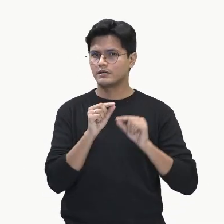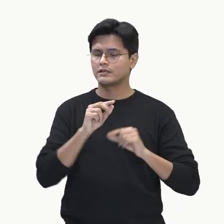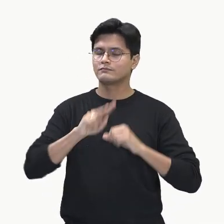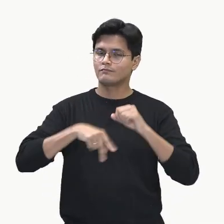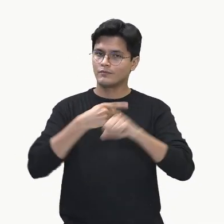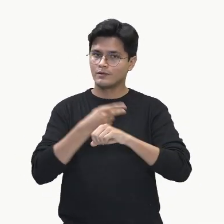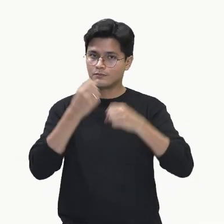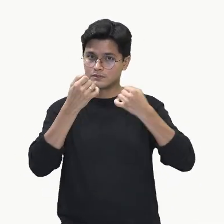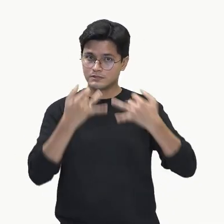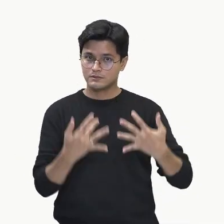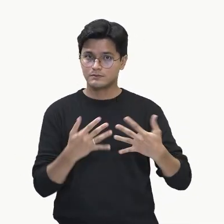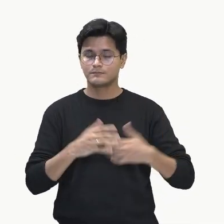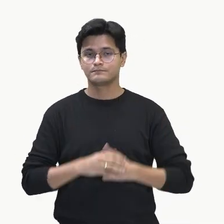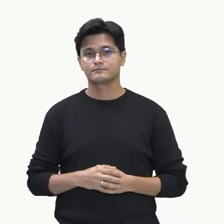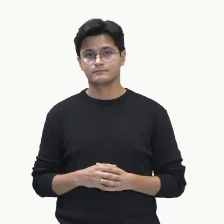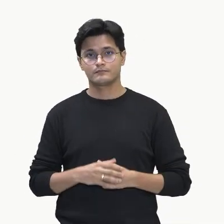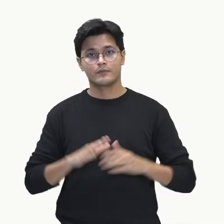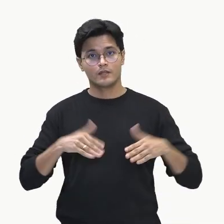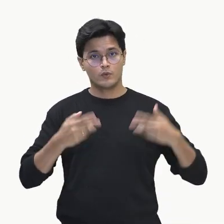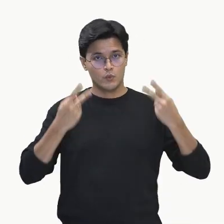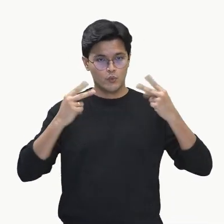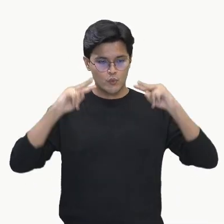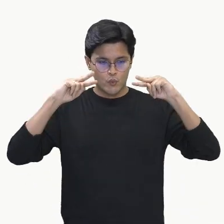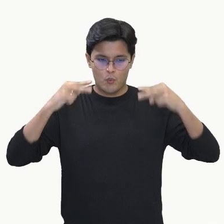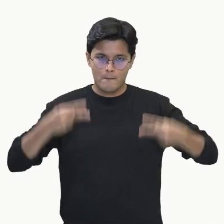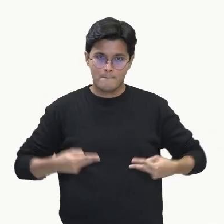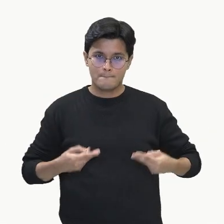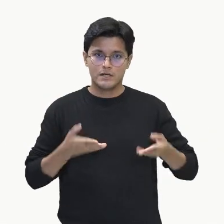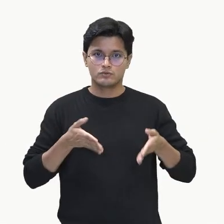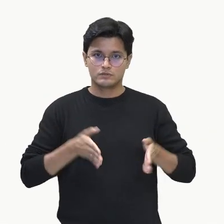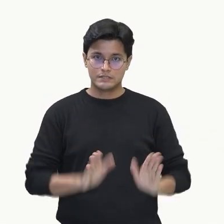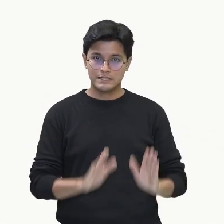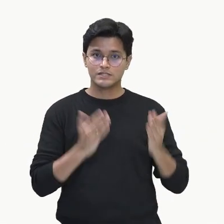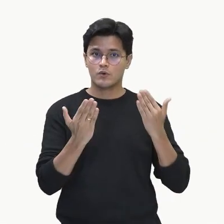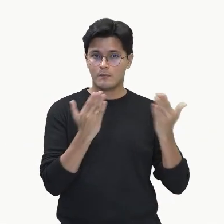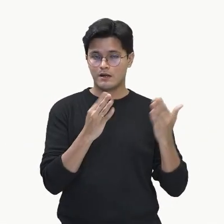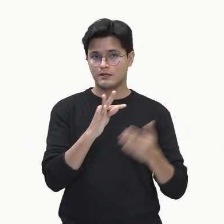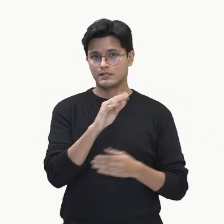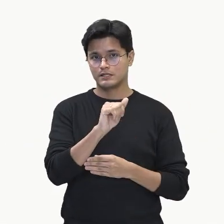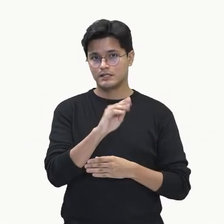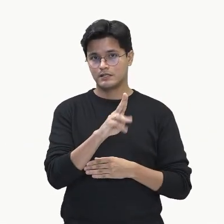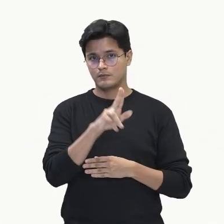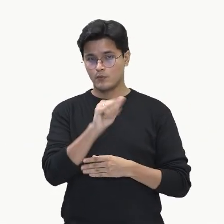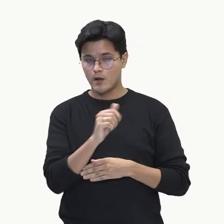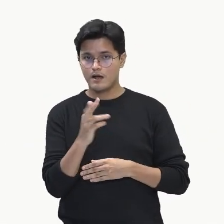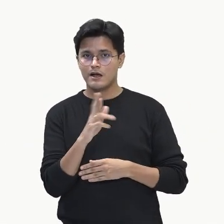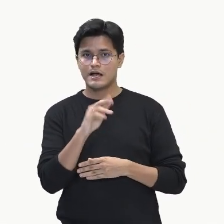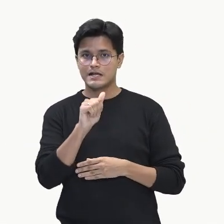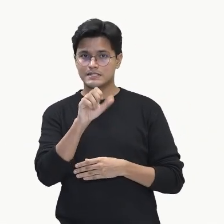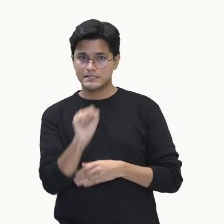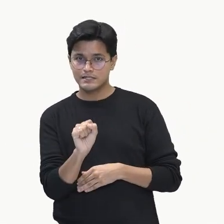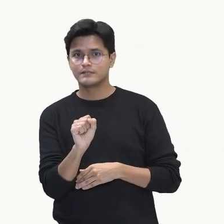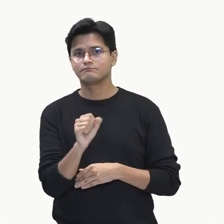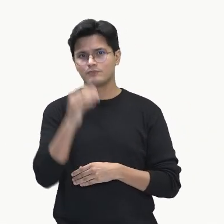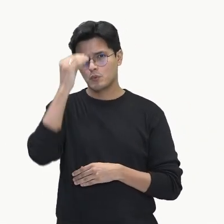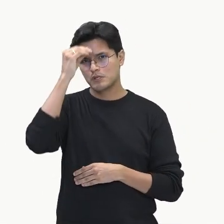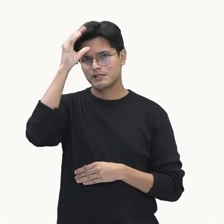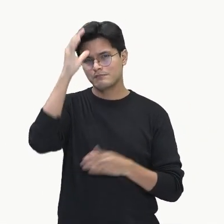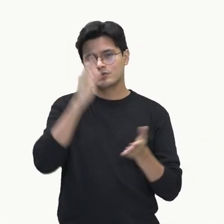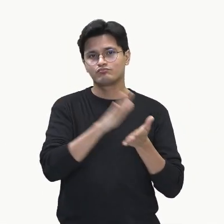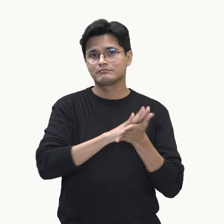O homem nasce como uma tábua rasa, completamente sem conteúdo, tá? E